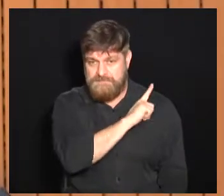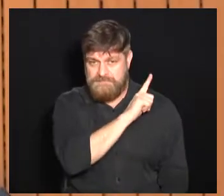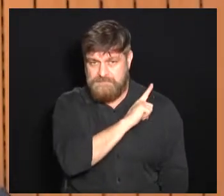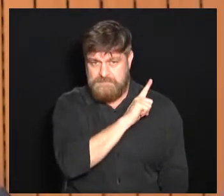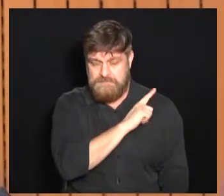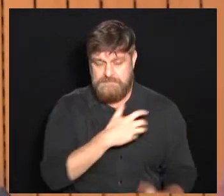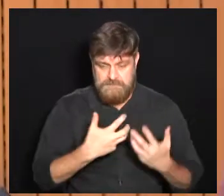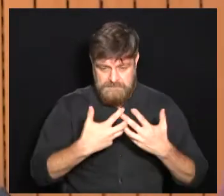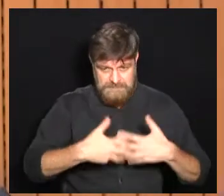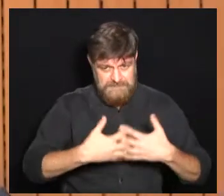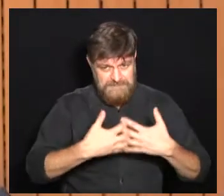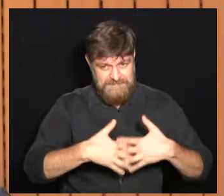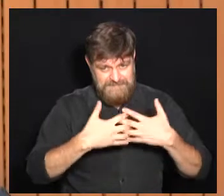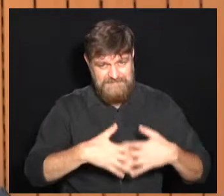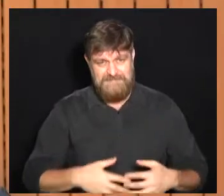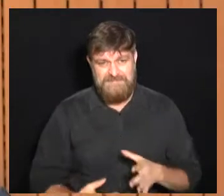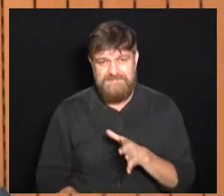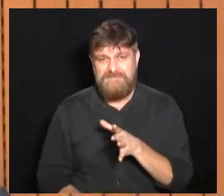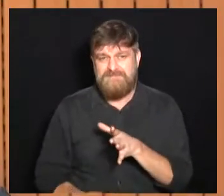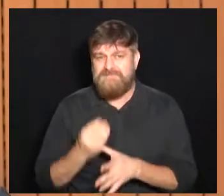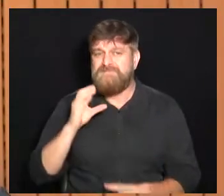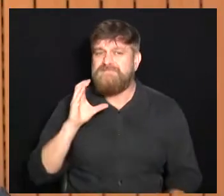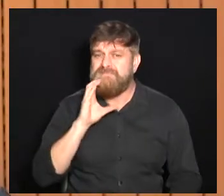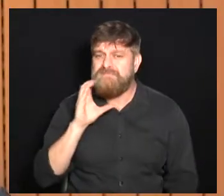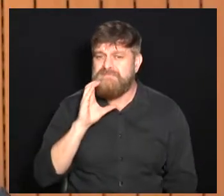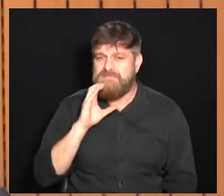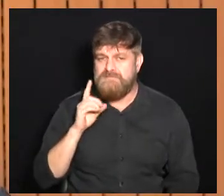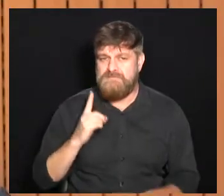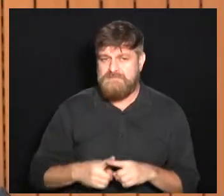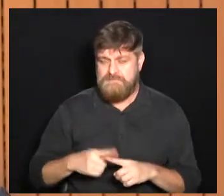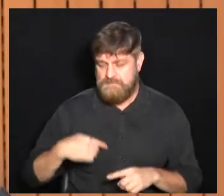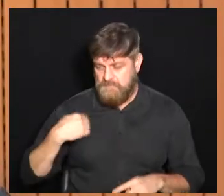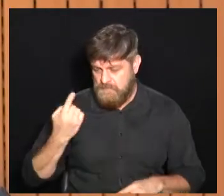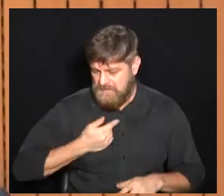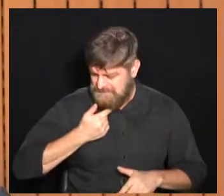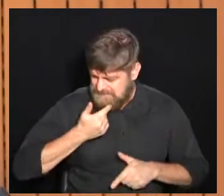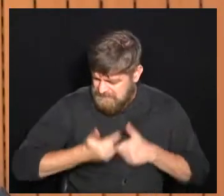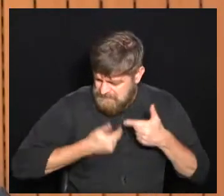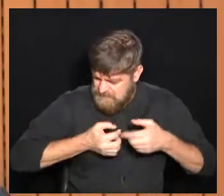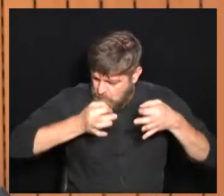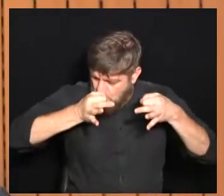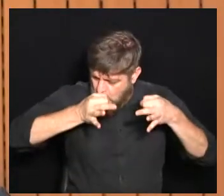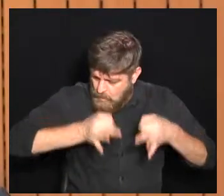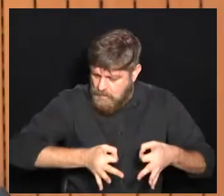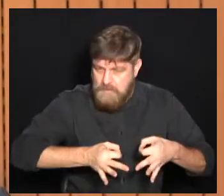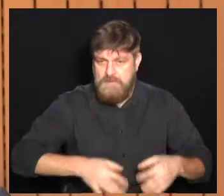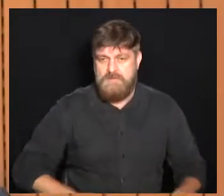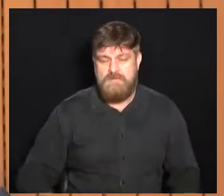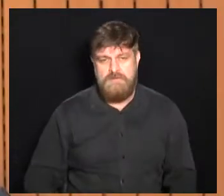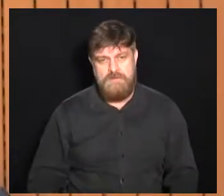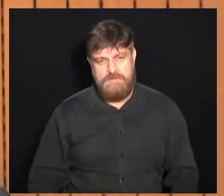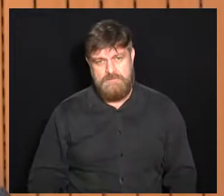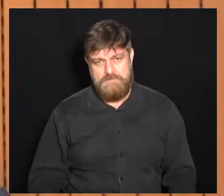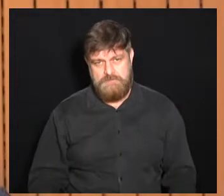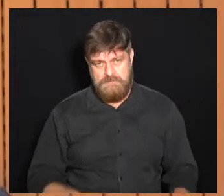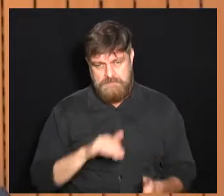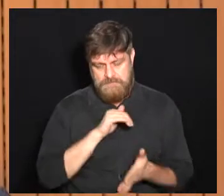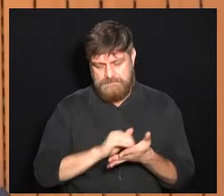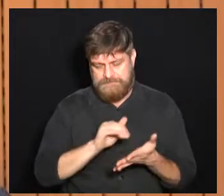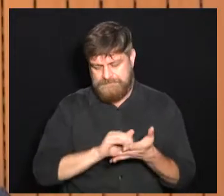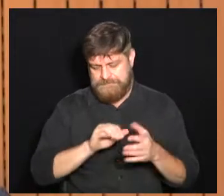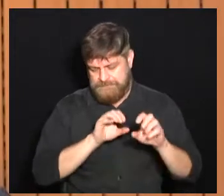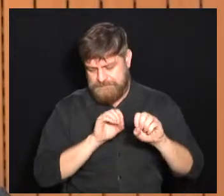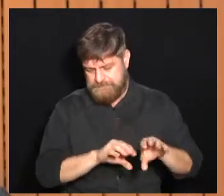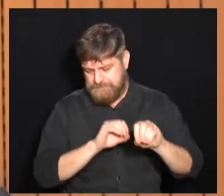atendido, e isso aconteceu, Carlão, pela seriedade que nós tratamos essa questão. Tá? A Secretaria de